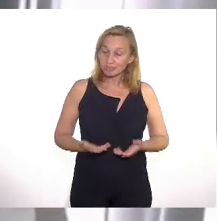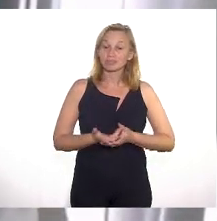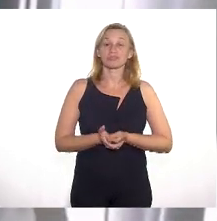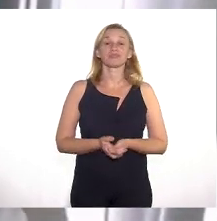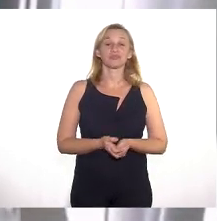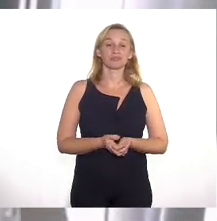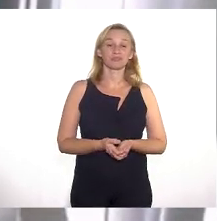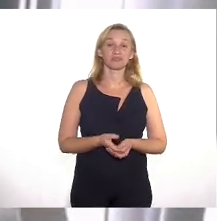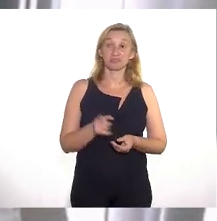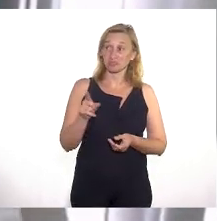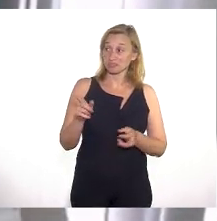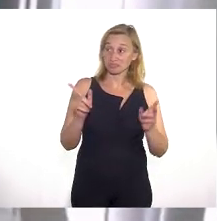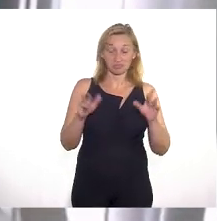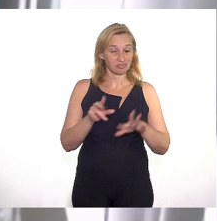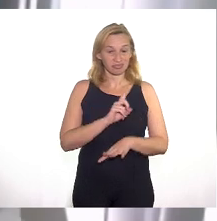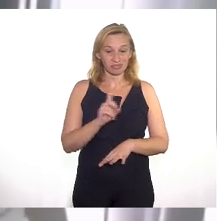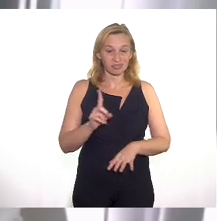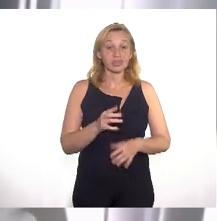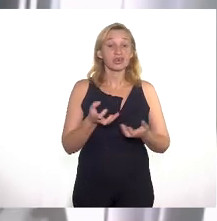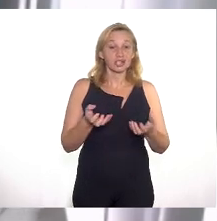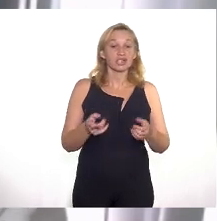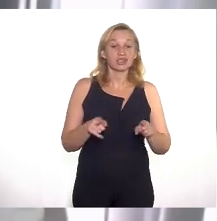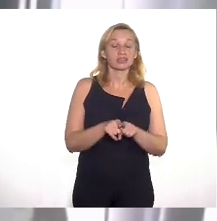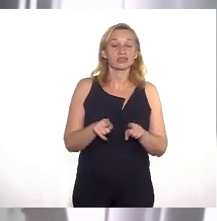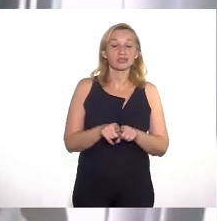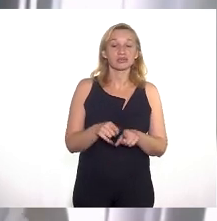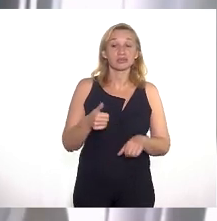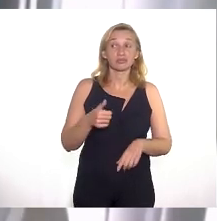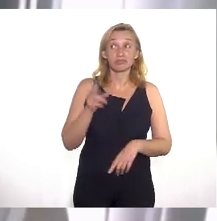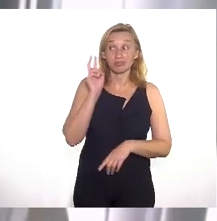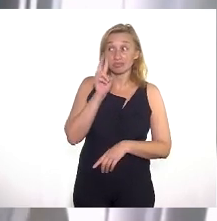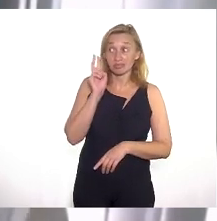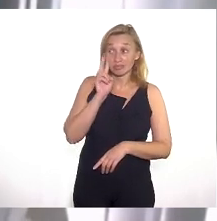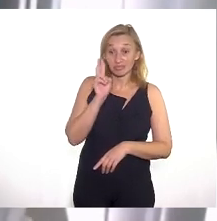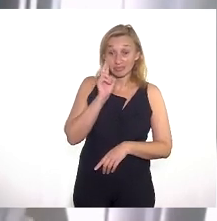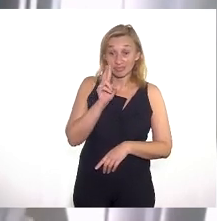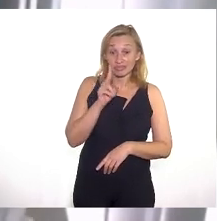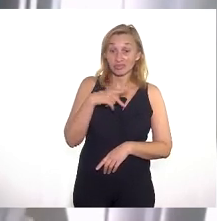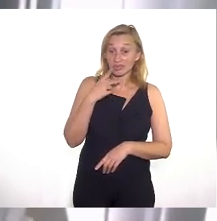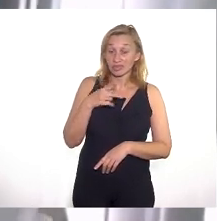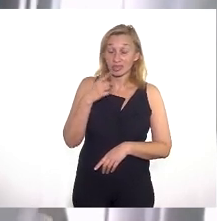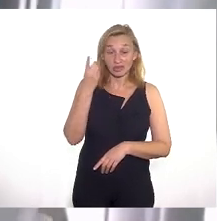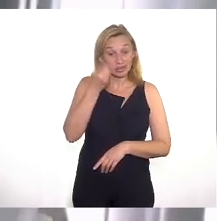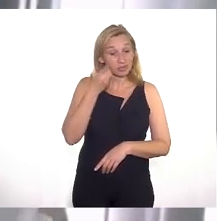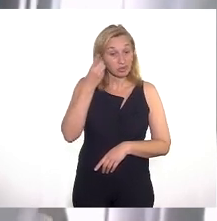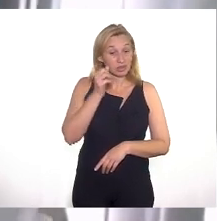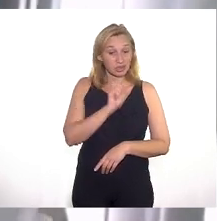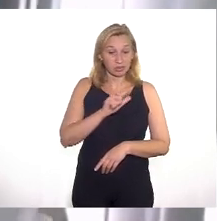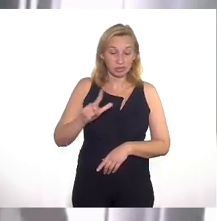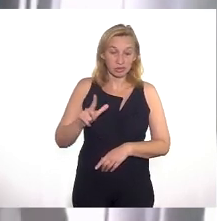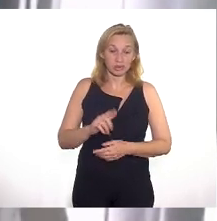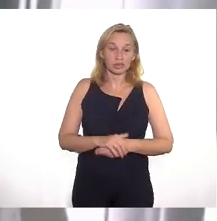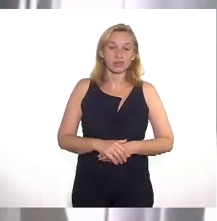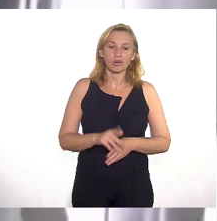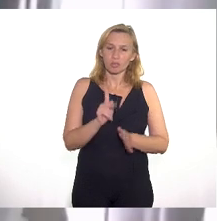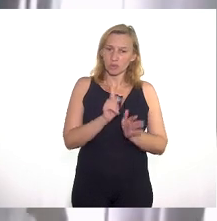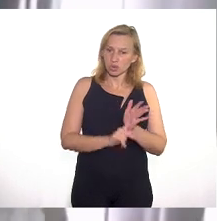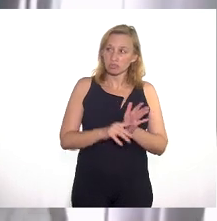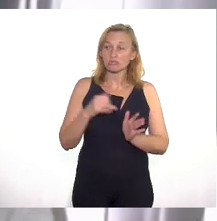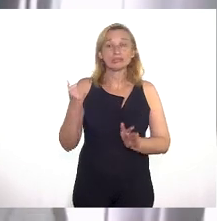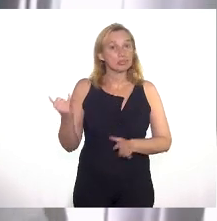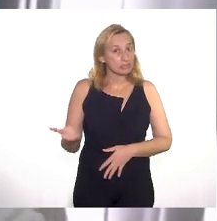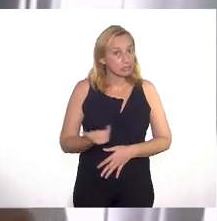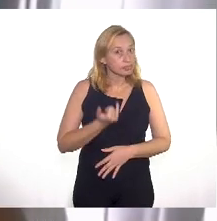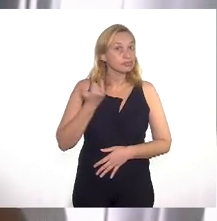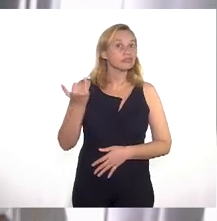será diferente. Mas eu queria também, em primeiro lugar, lembrar, como falou agora há pouco o deputado Samuel Malafaia, esse é um projeto muito